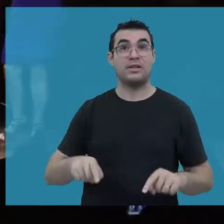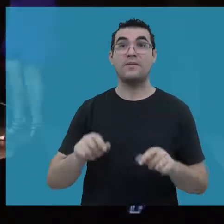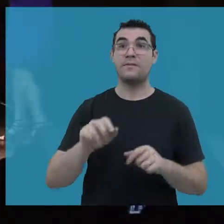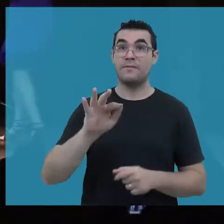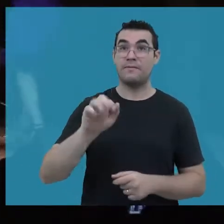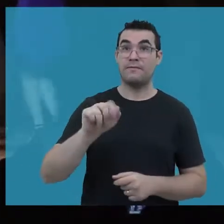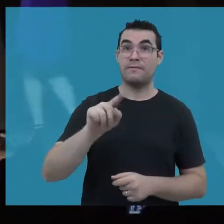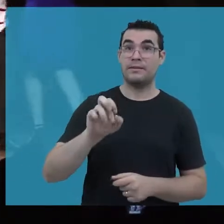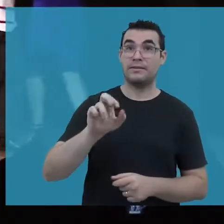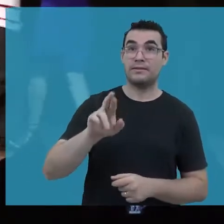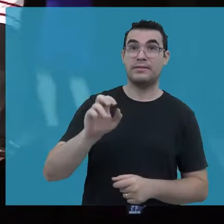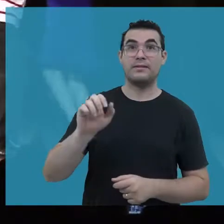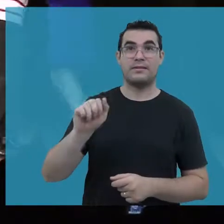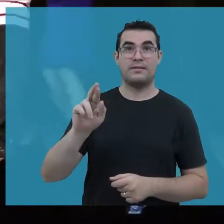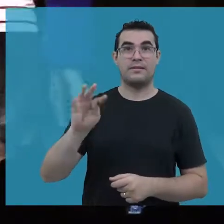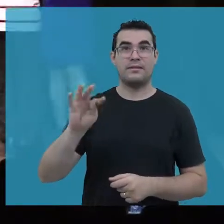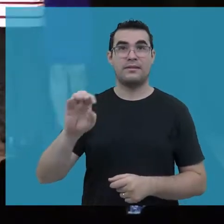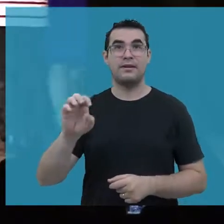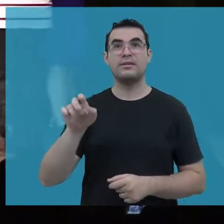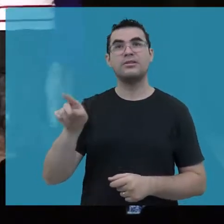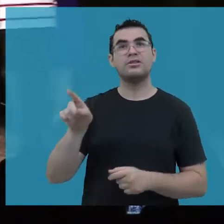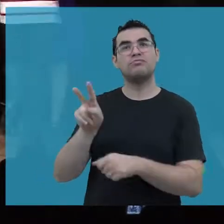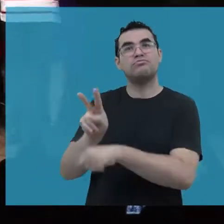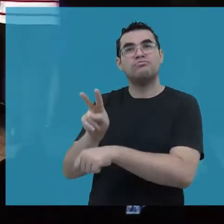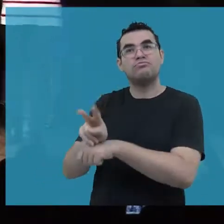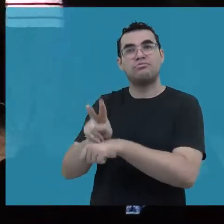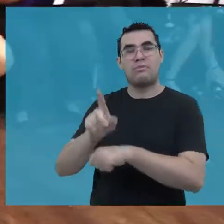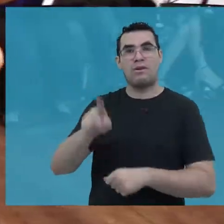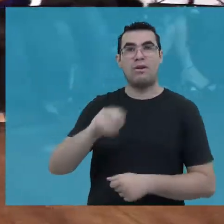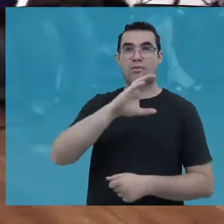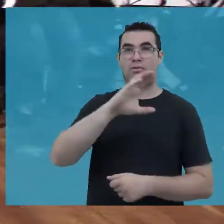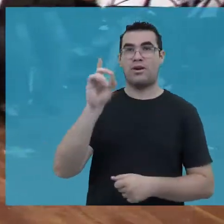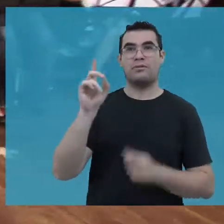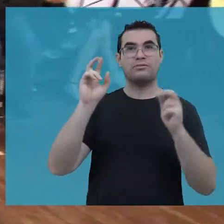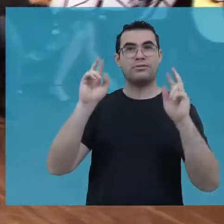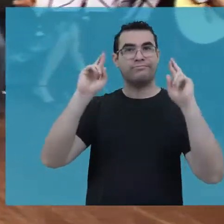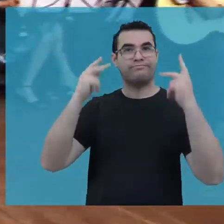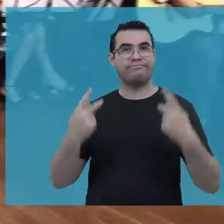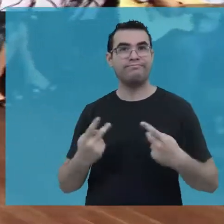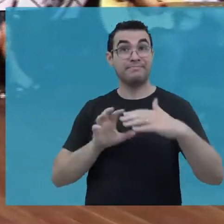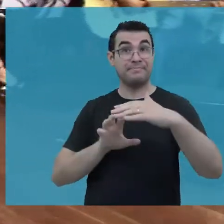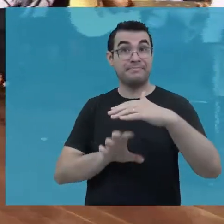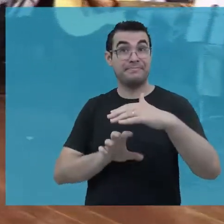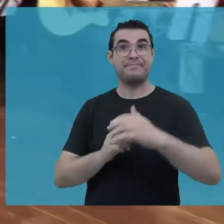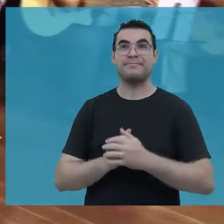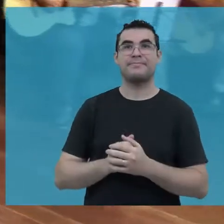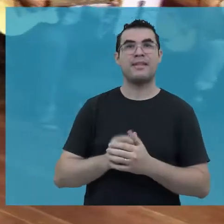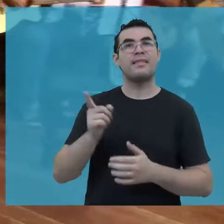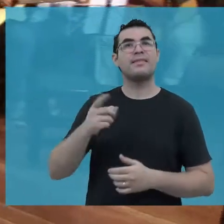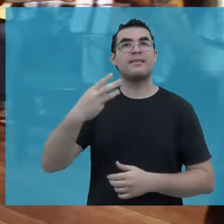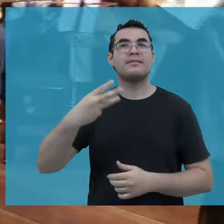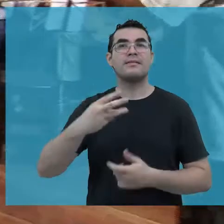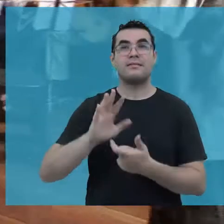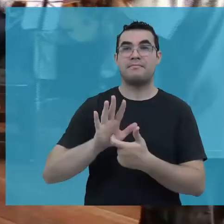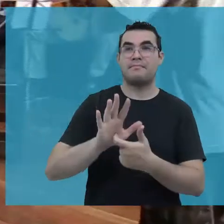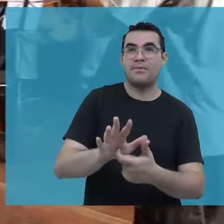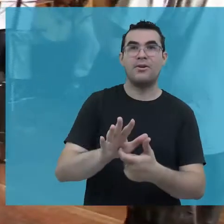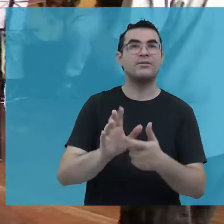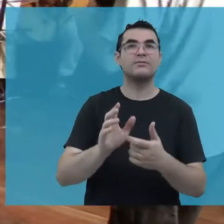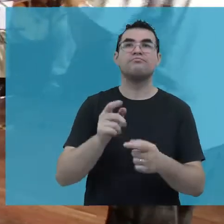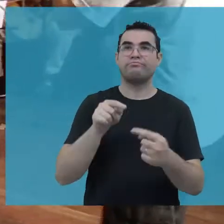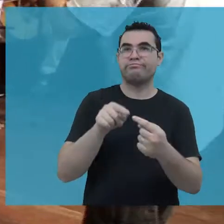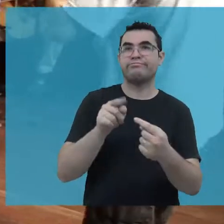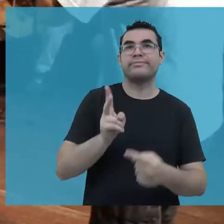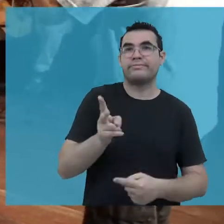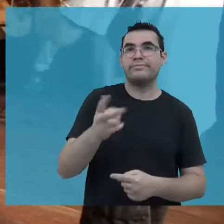Arte, coordenado pela Pró-Reitoria de Gestão de Pessoas. O espetáculo Resiliência, terceira mostra artística de fim